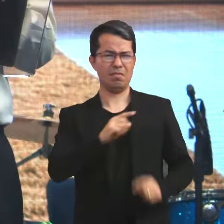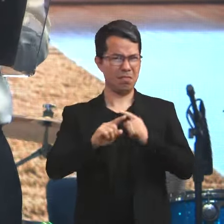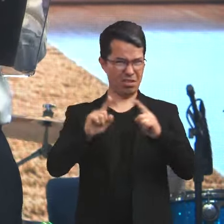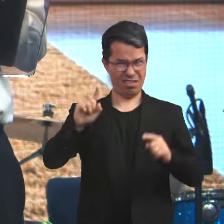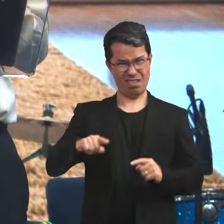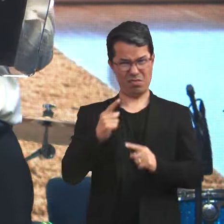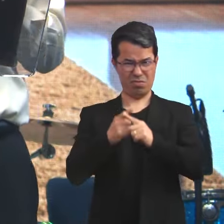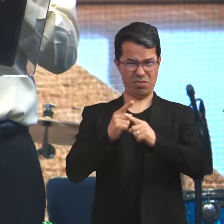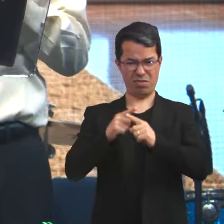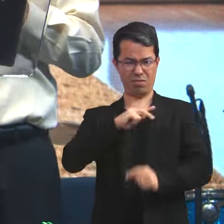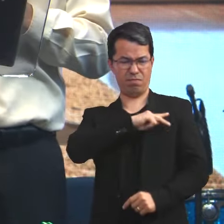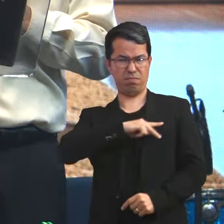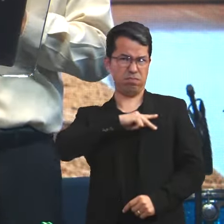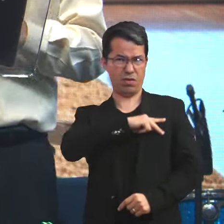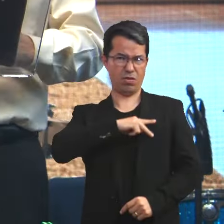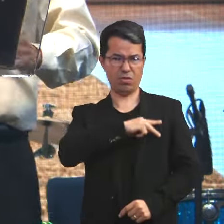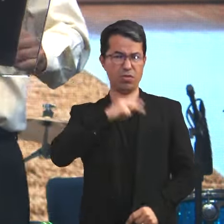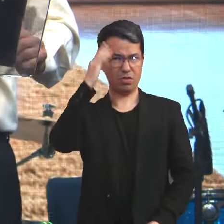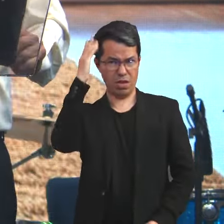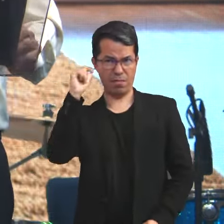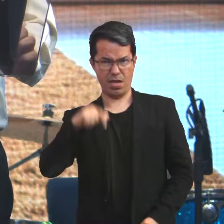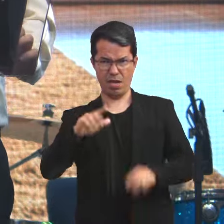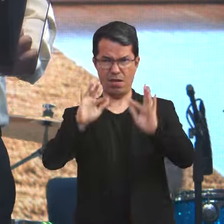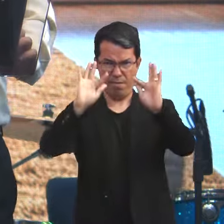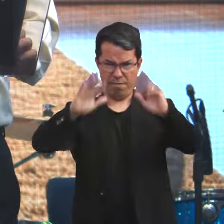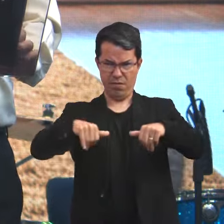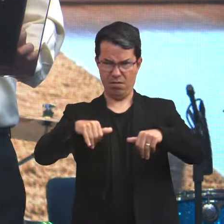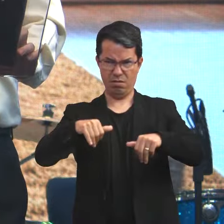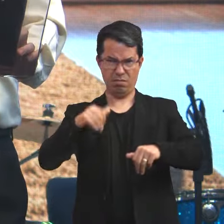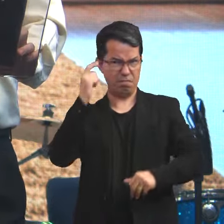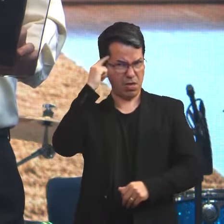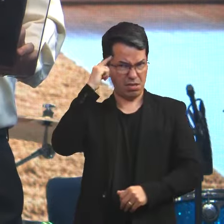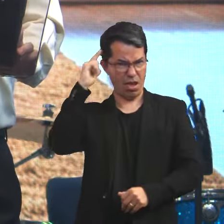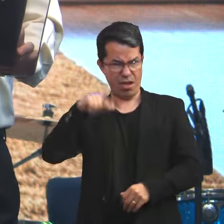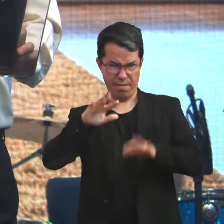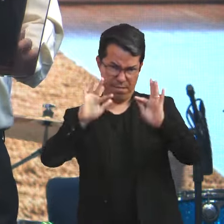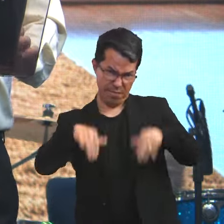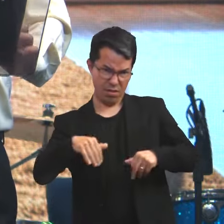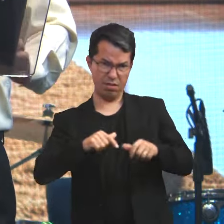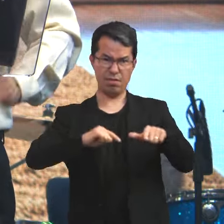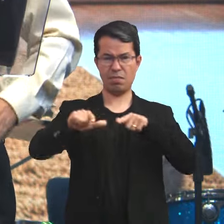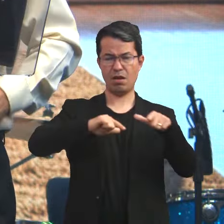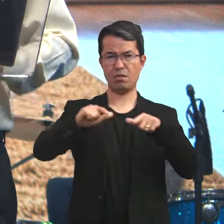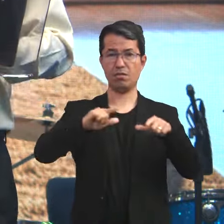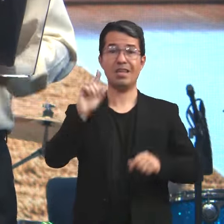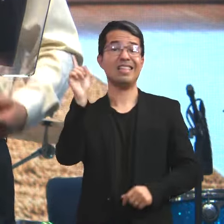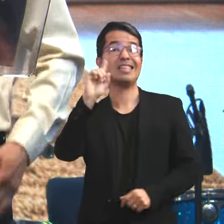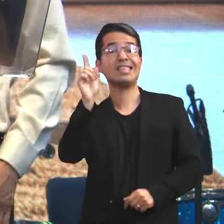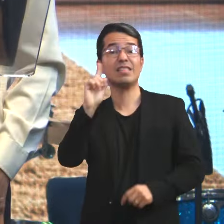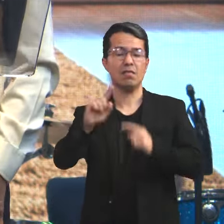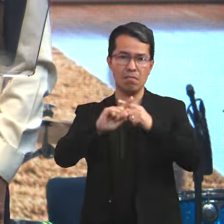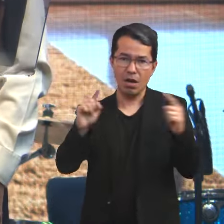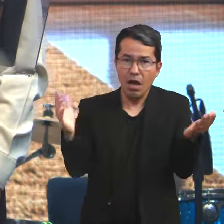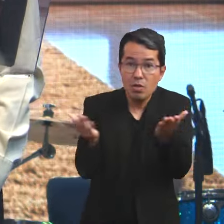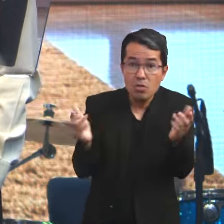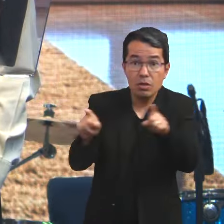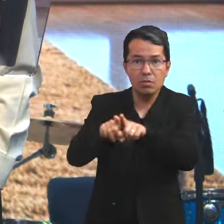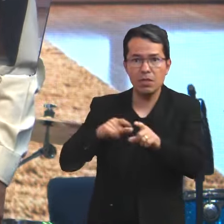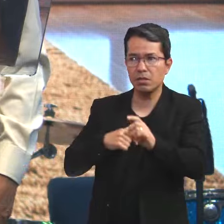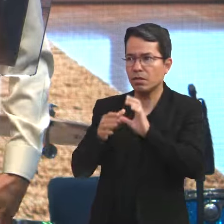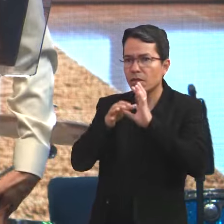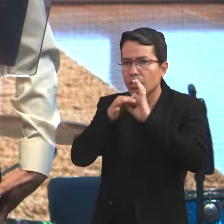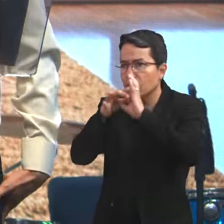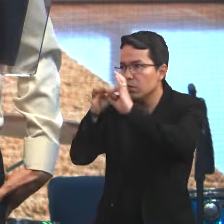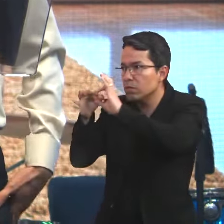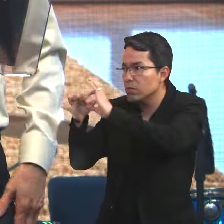pensara de quee era final de su ministerio que ele achasse que ess era o final do seu ministério quees que mas as